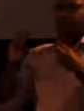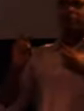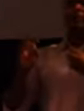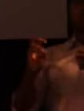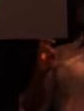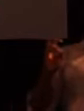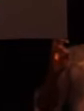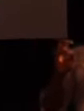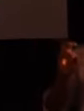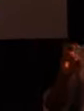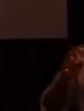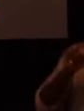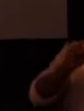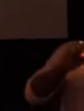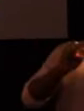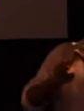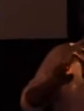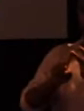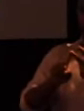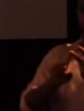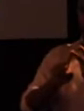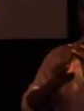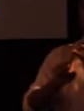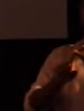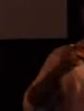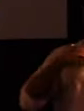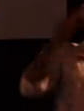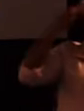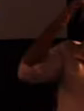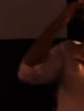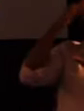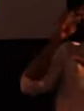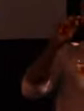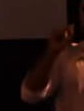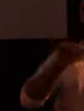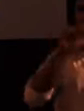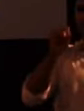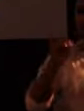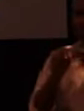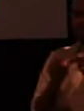duas formas, nós regramos de duas formas, entendendo que são orlas que